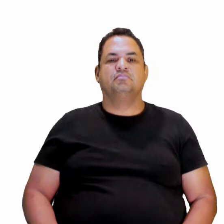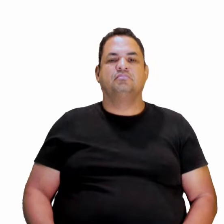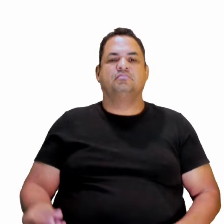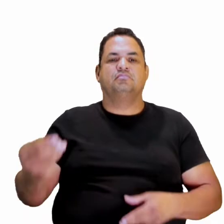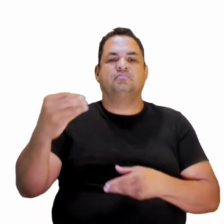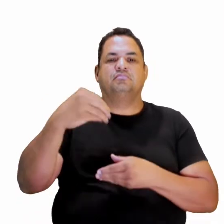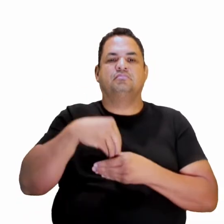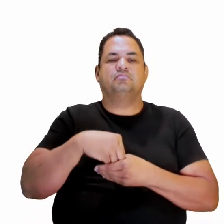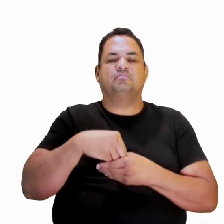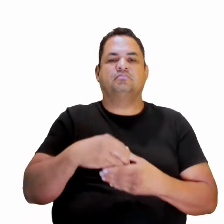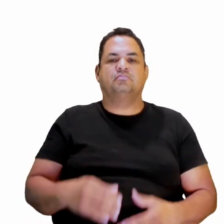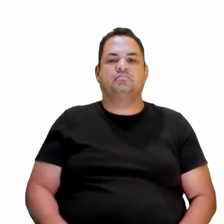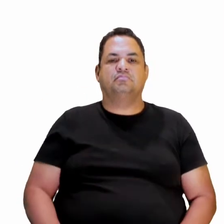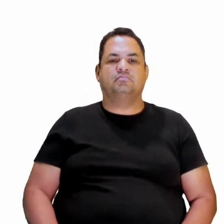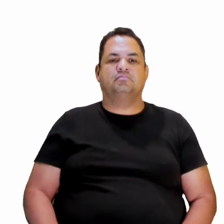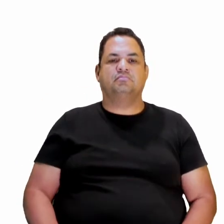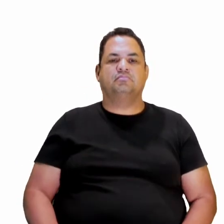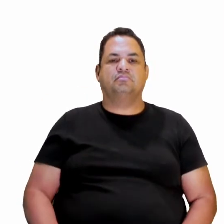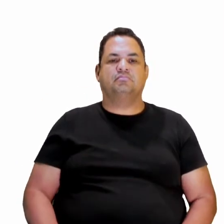envolvendo